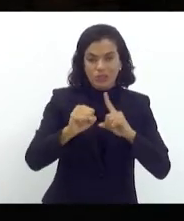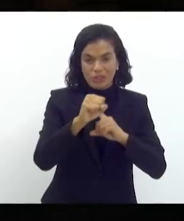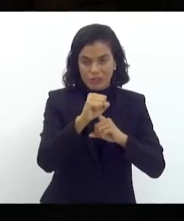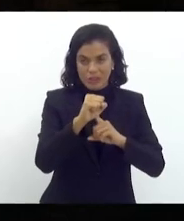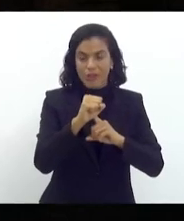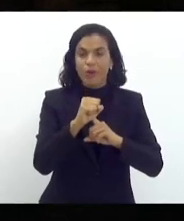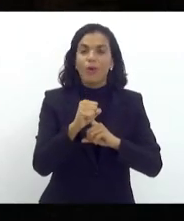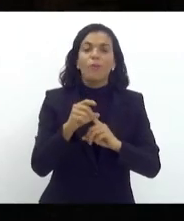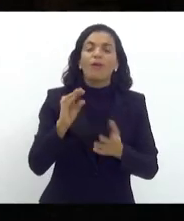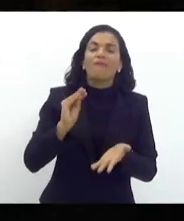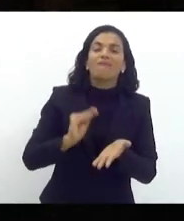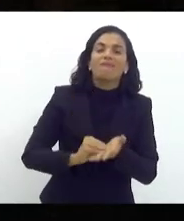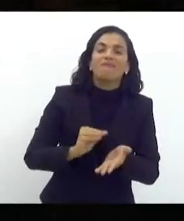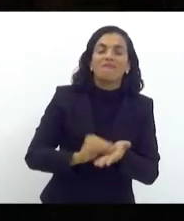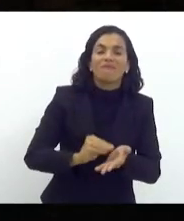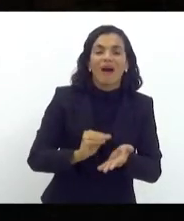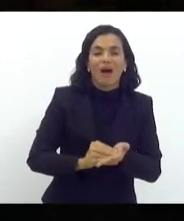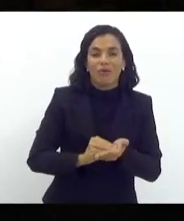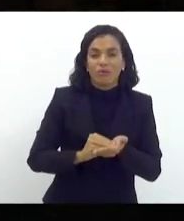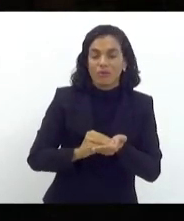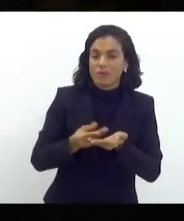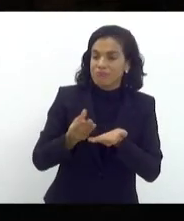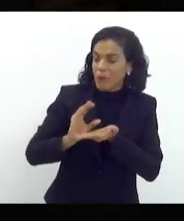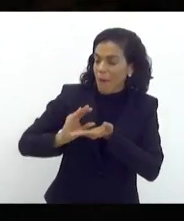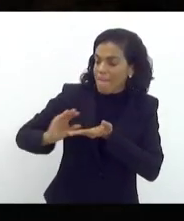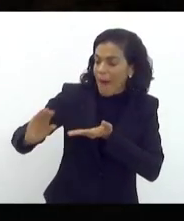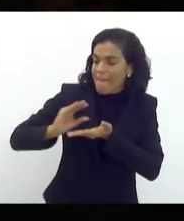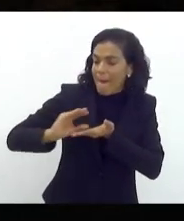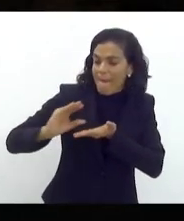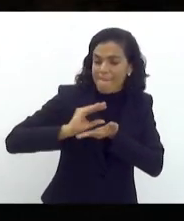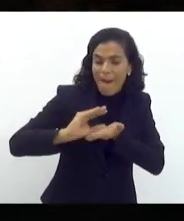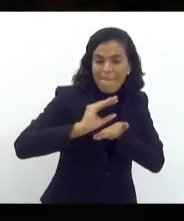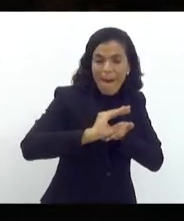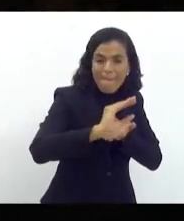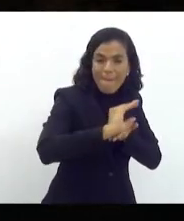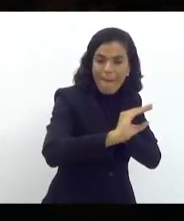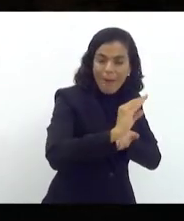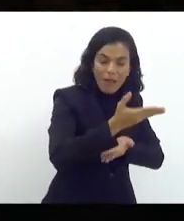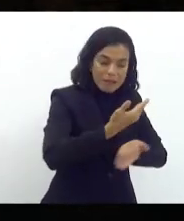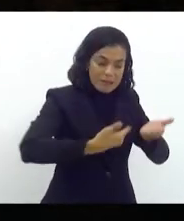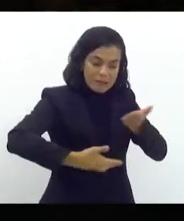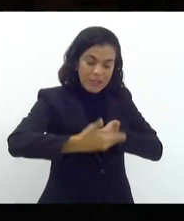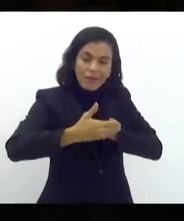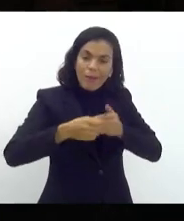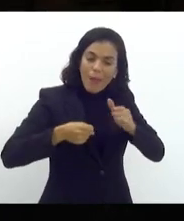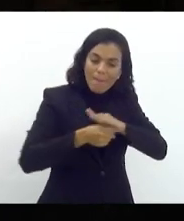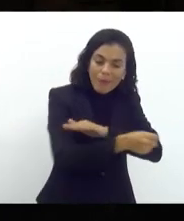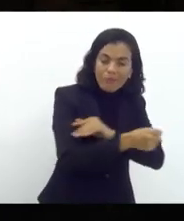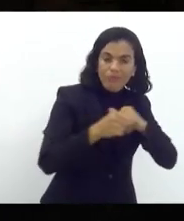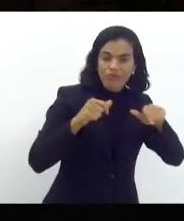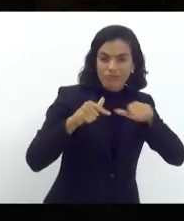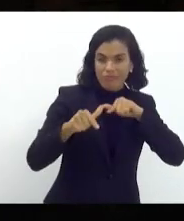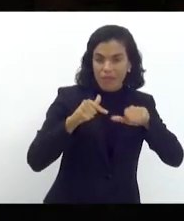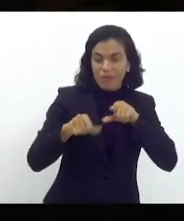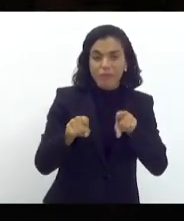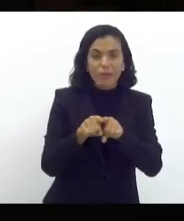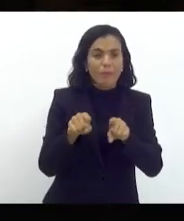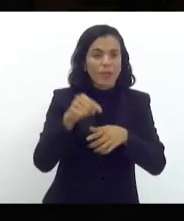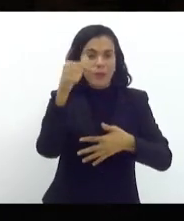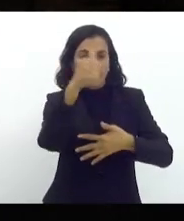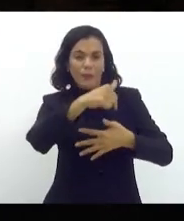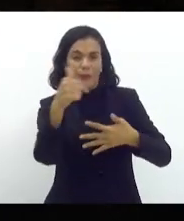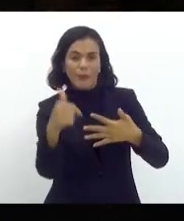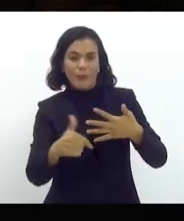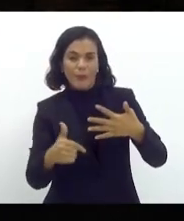pela falta de distribuição de renda da geração de emprego e de tudo